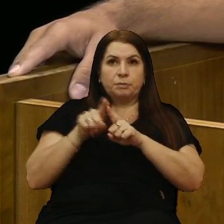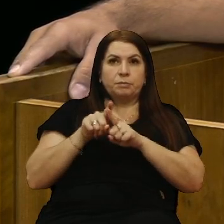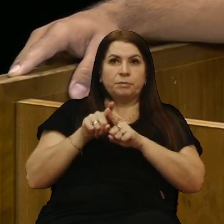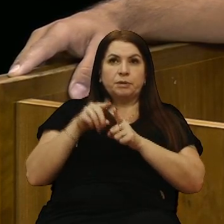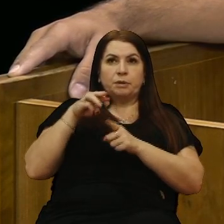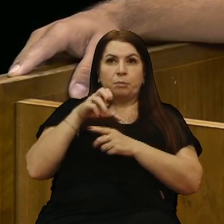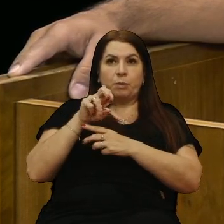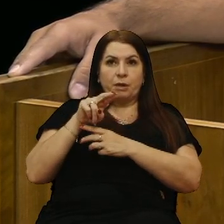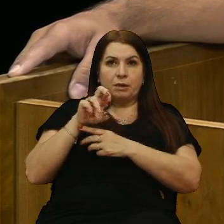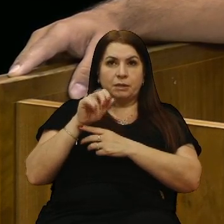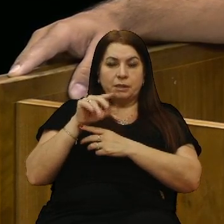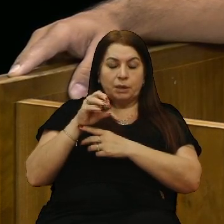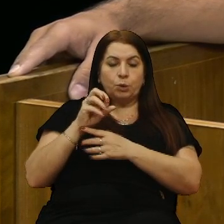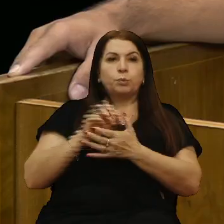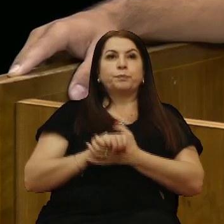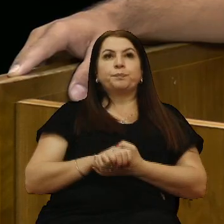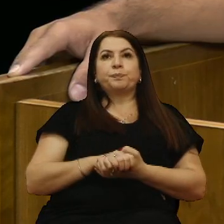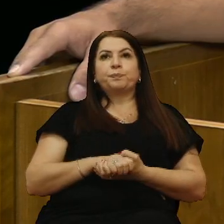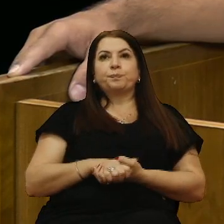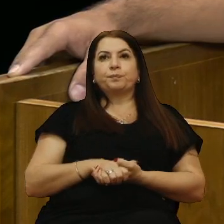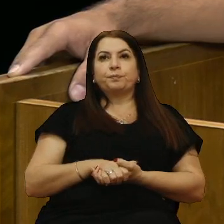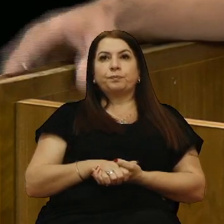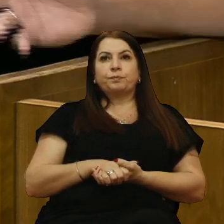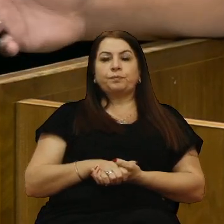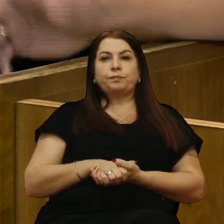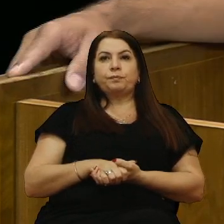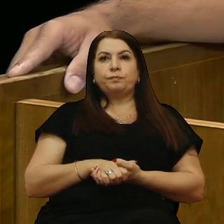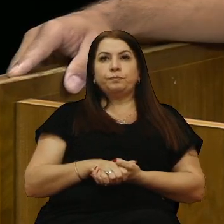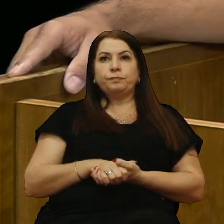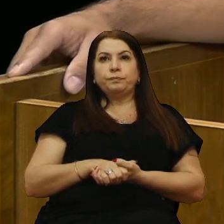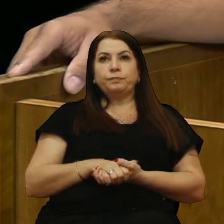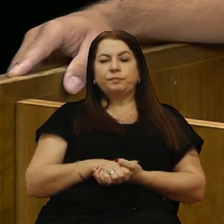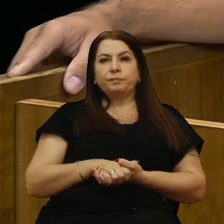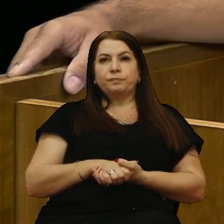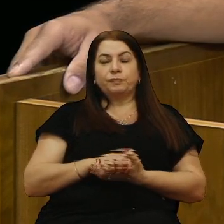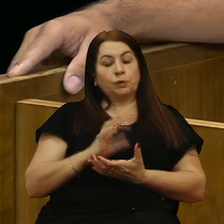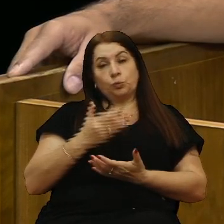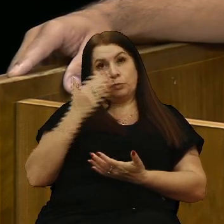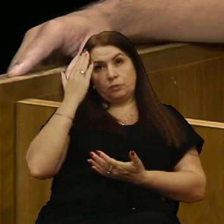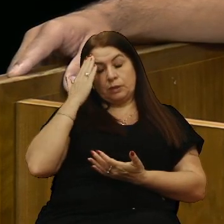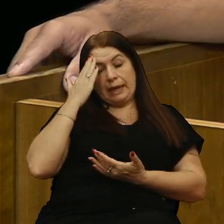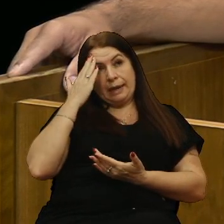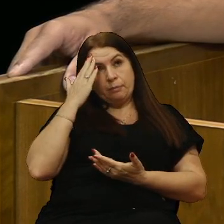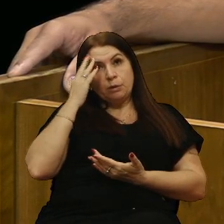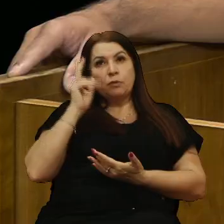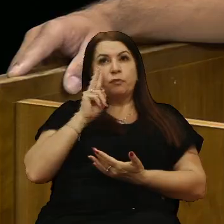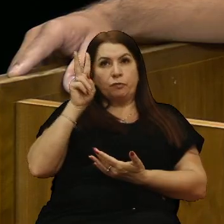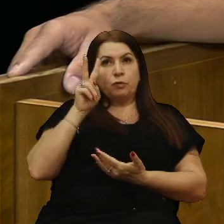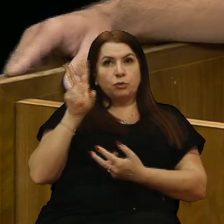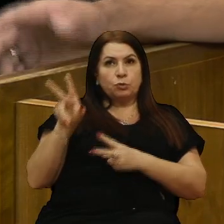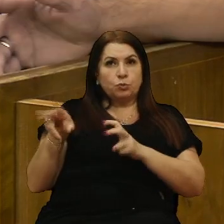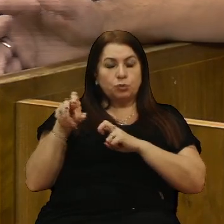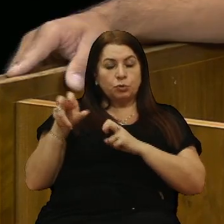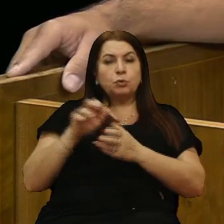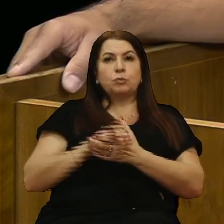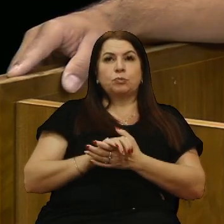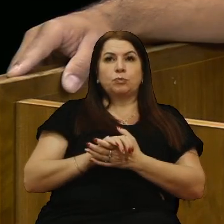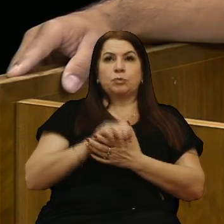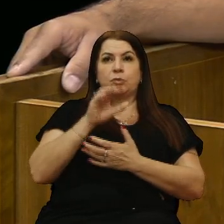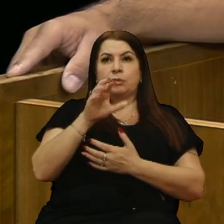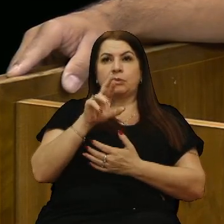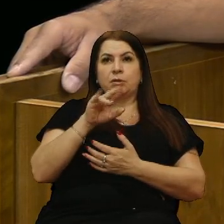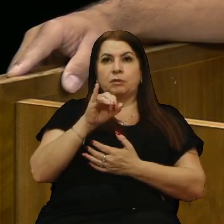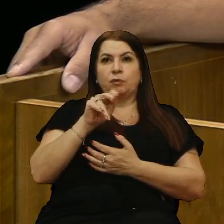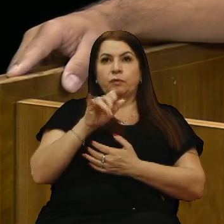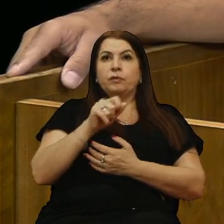Buffon. Gente, todo mundo sabe que eu tenho a ligação muito forte com o interior, muito forte lá em Criúva,